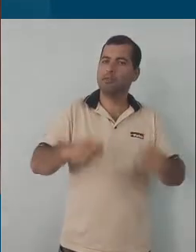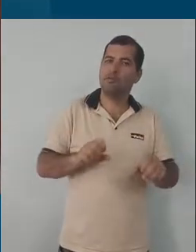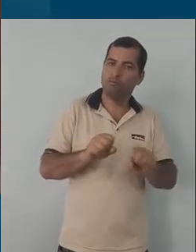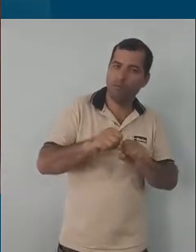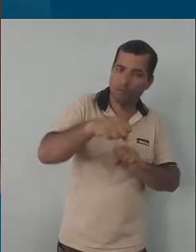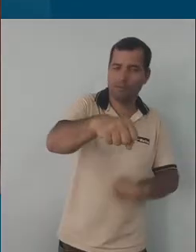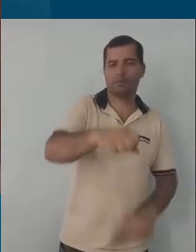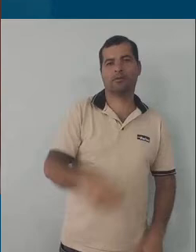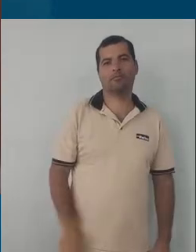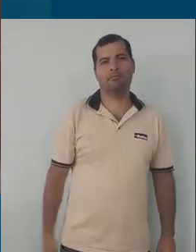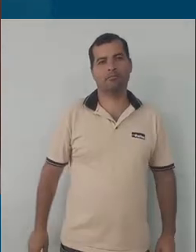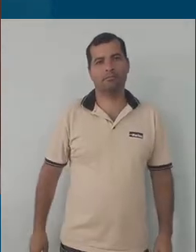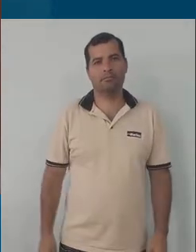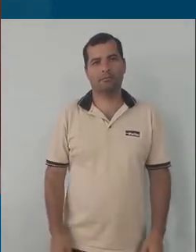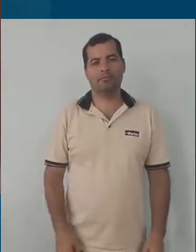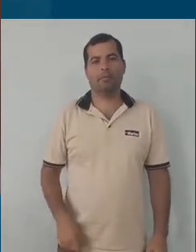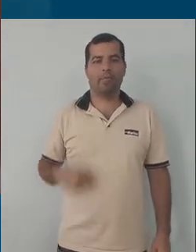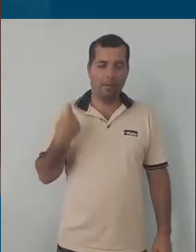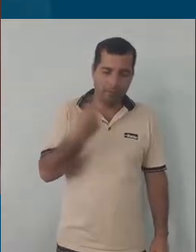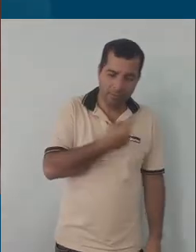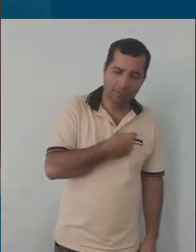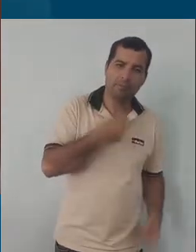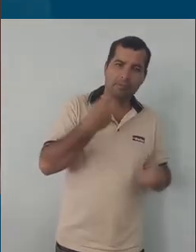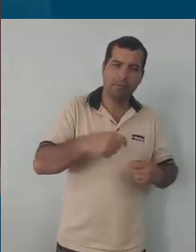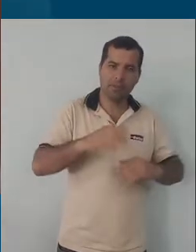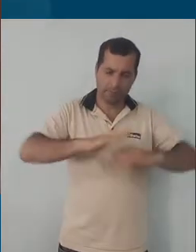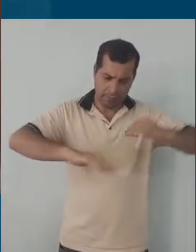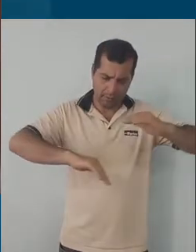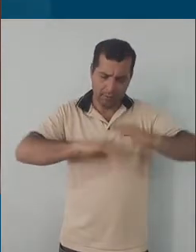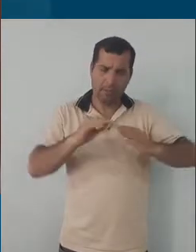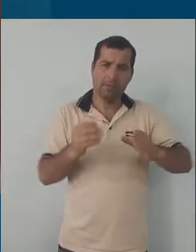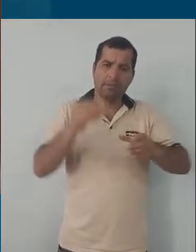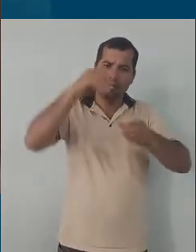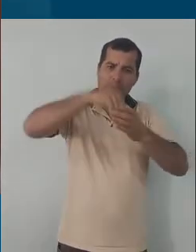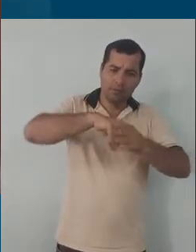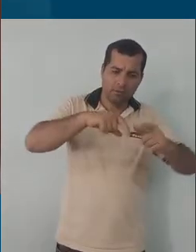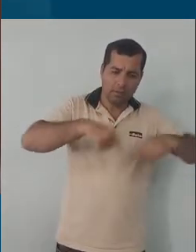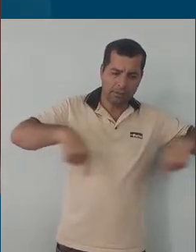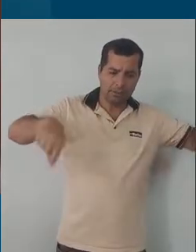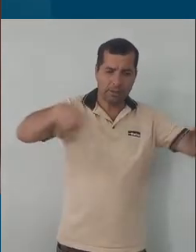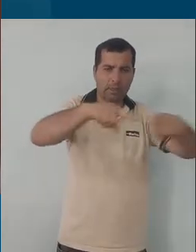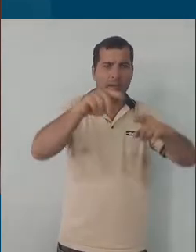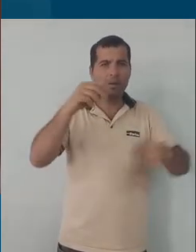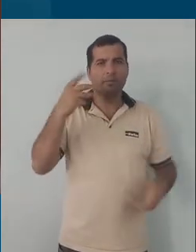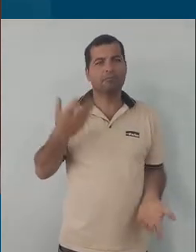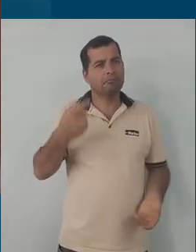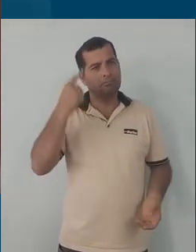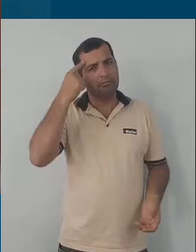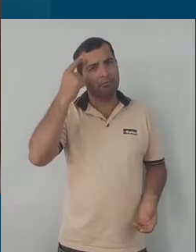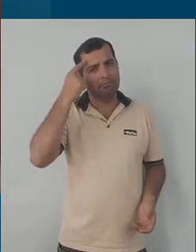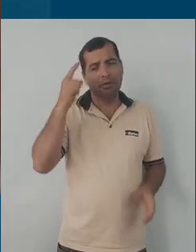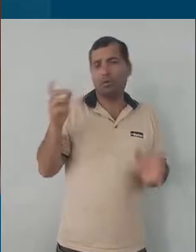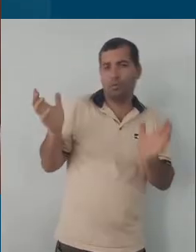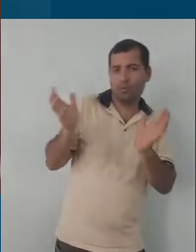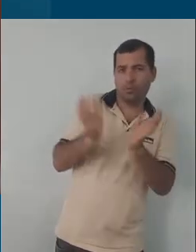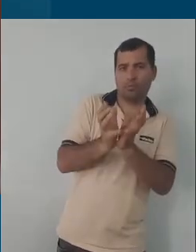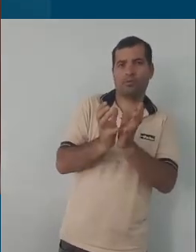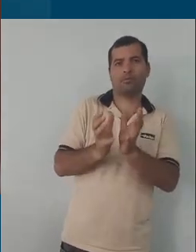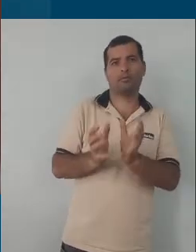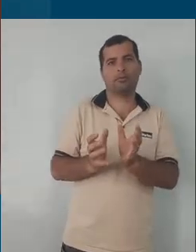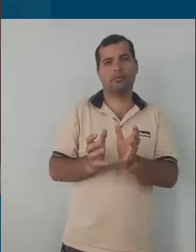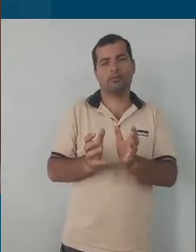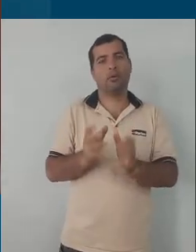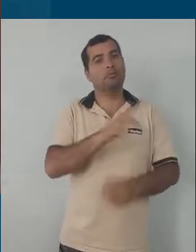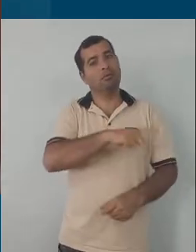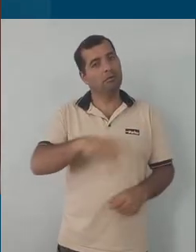criar na sala a mentalidade de grupos. Então, esse é um trabalho que o professor precisa fazer, constituir